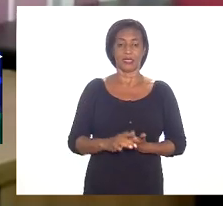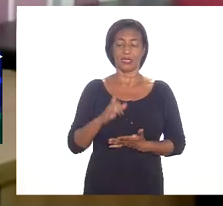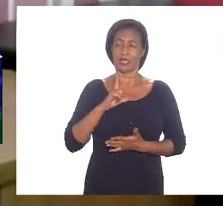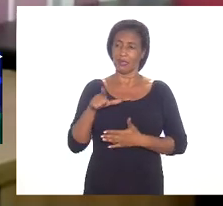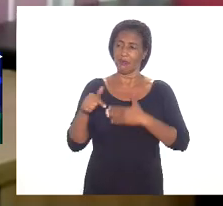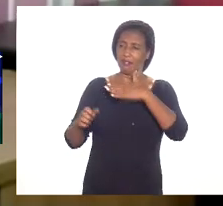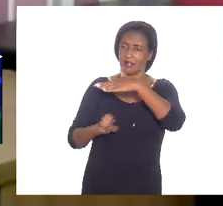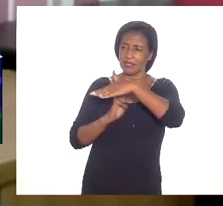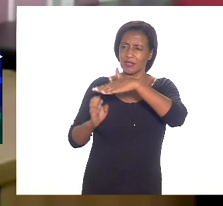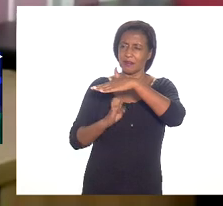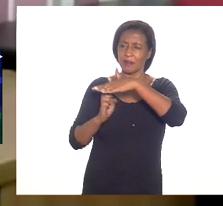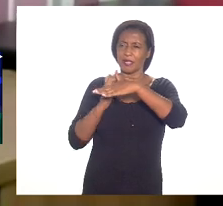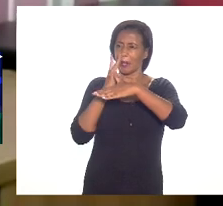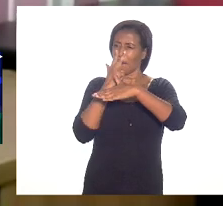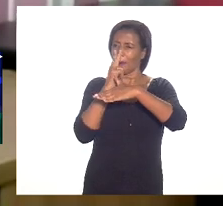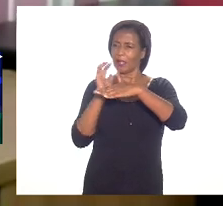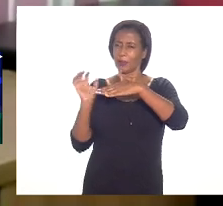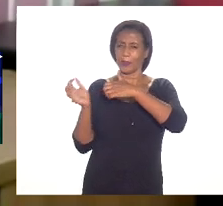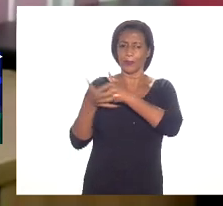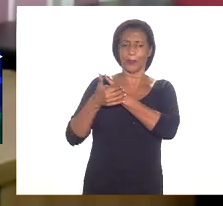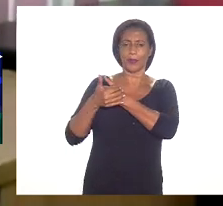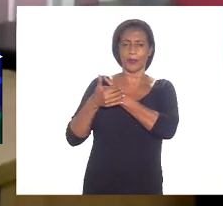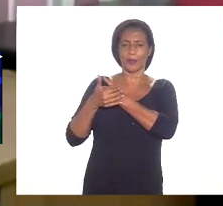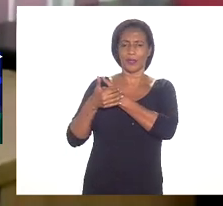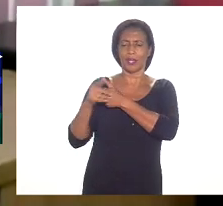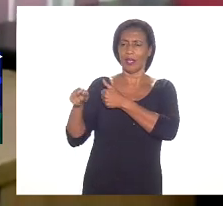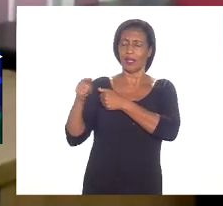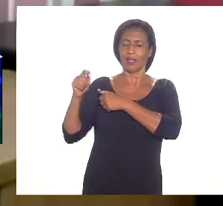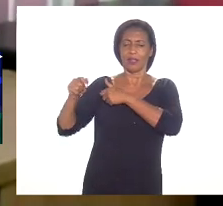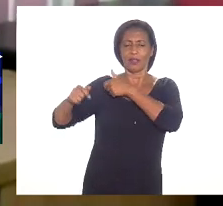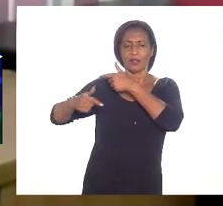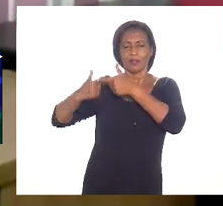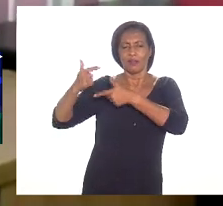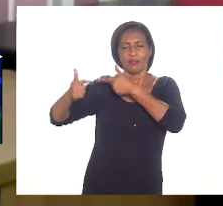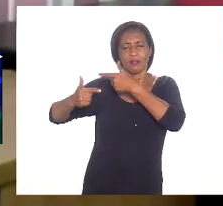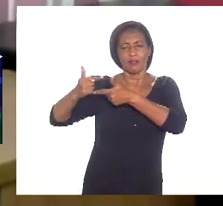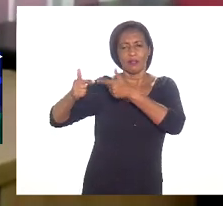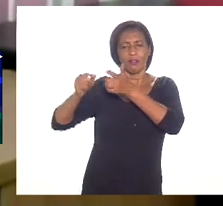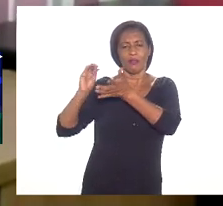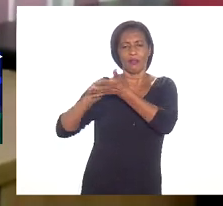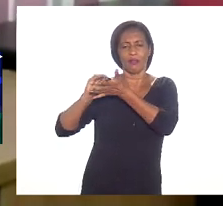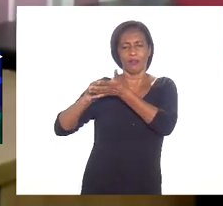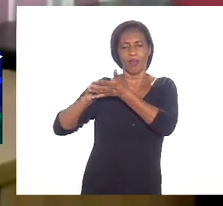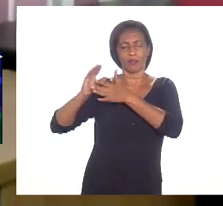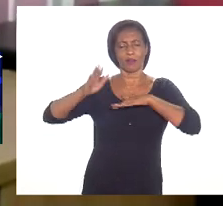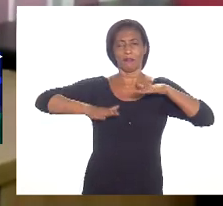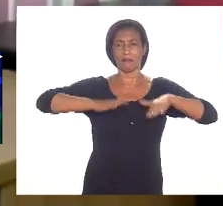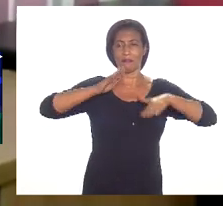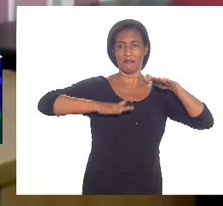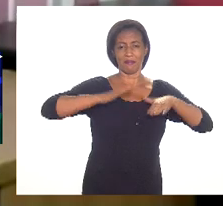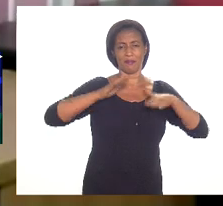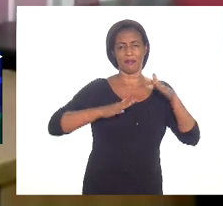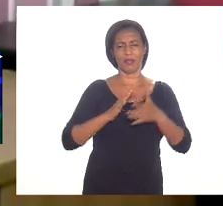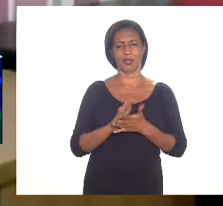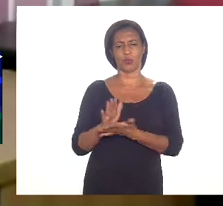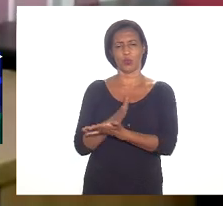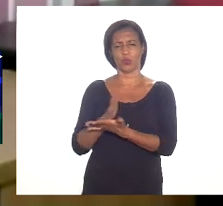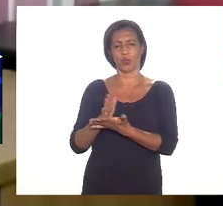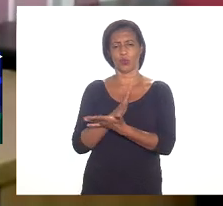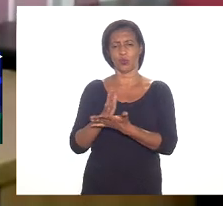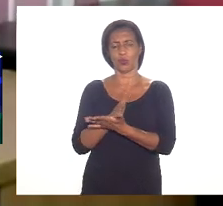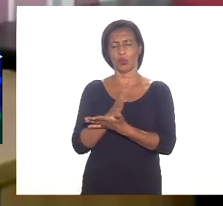continuam Anonimato do que elas elas não tem feito por favor até mesmo a maioria dele